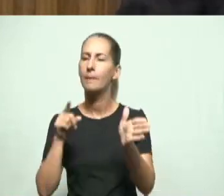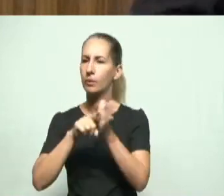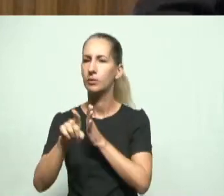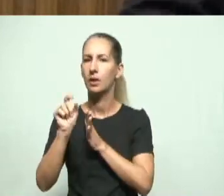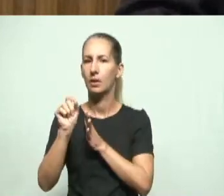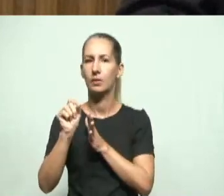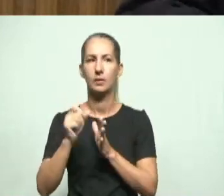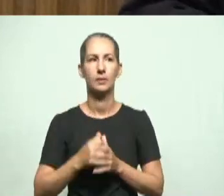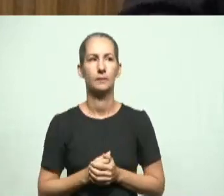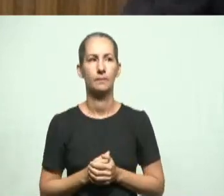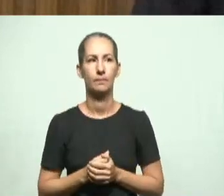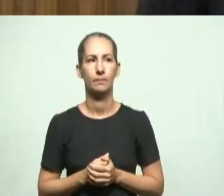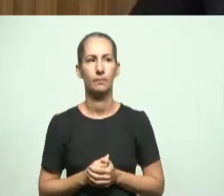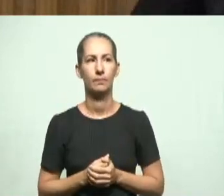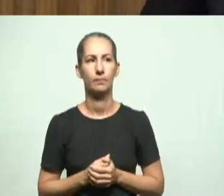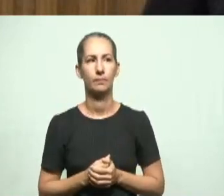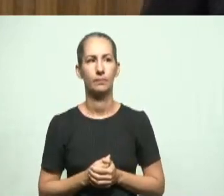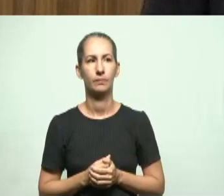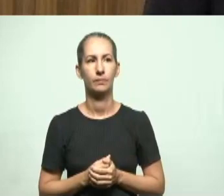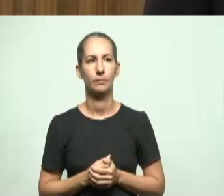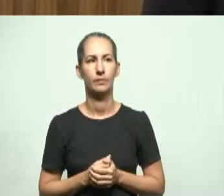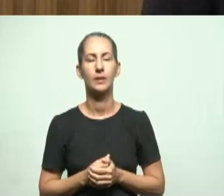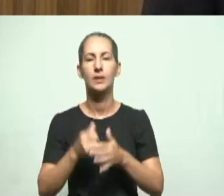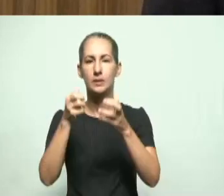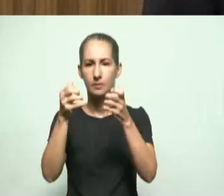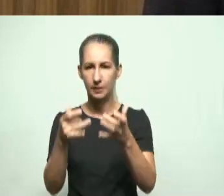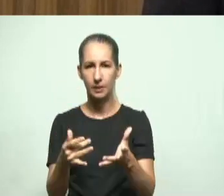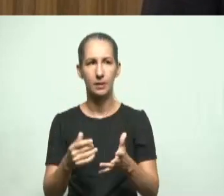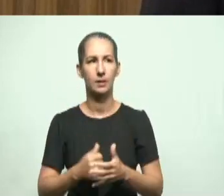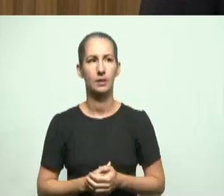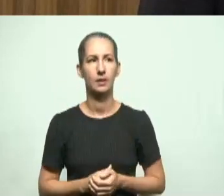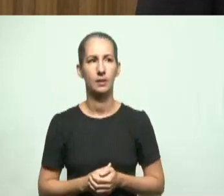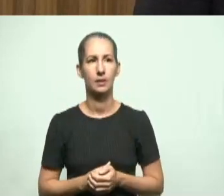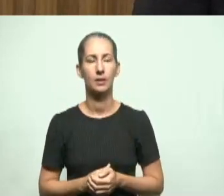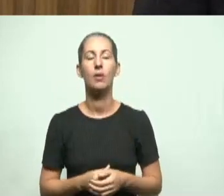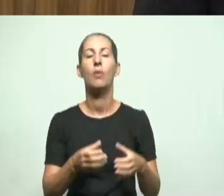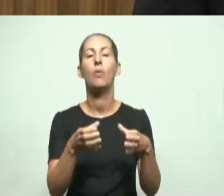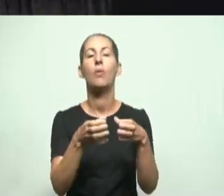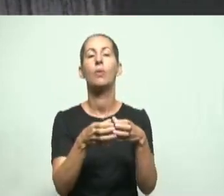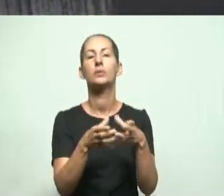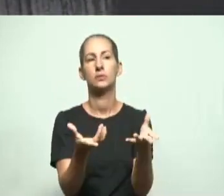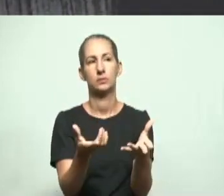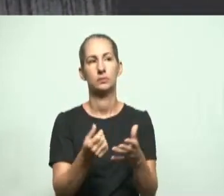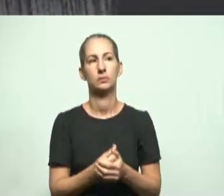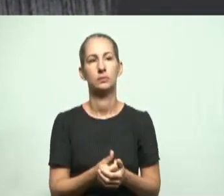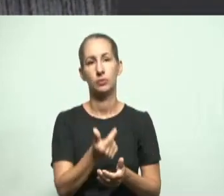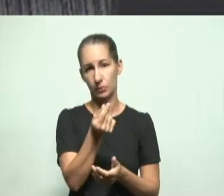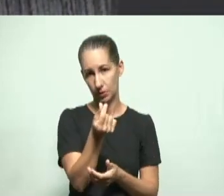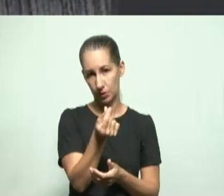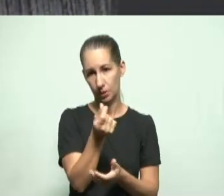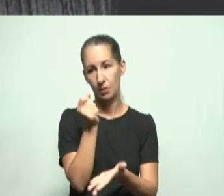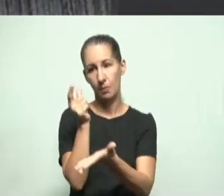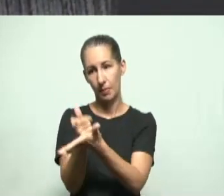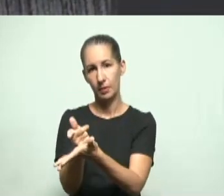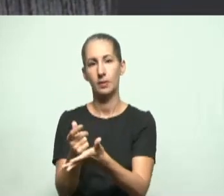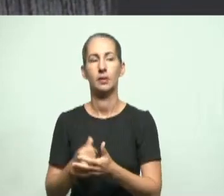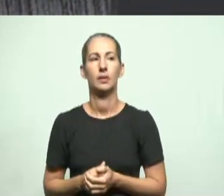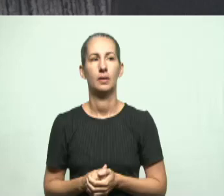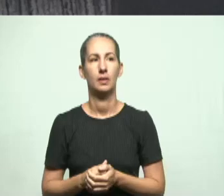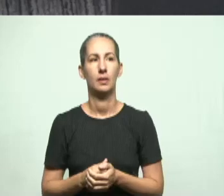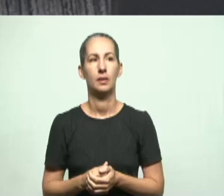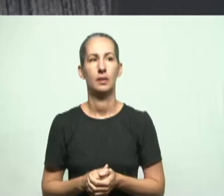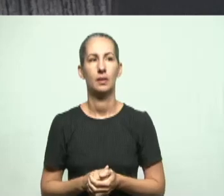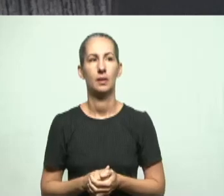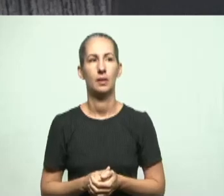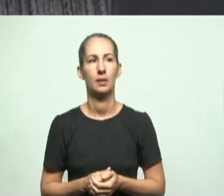Só um questionamento. Nas notícias de ontem... Aí tem que se explicar, vereador, de onde vem... O dinheiro para pagar essa tarifa, porque,